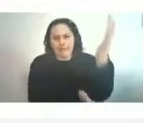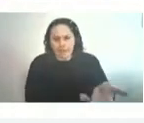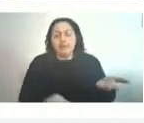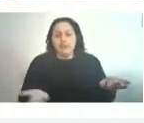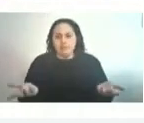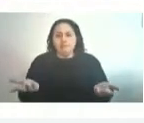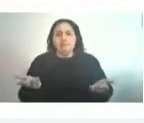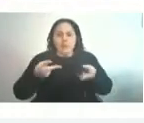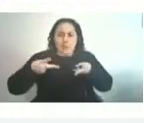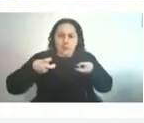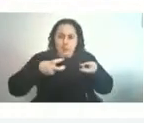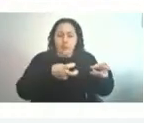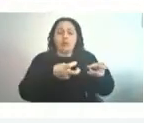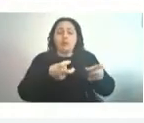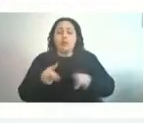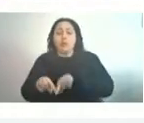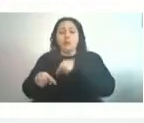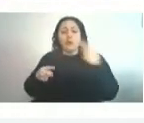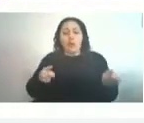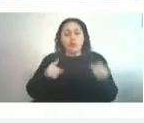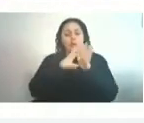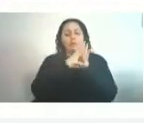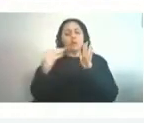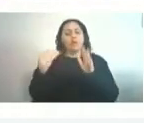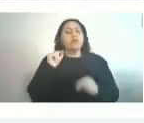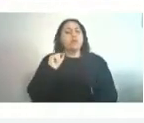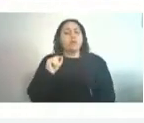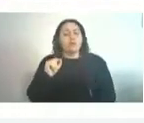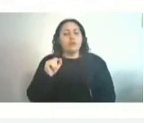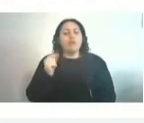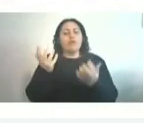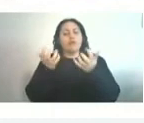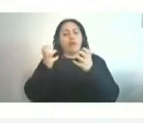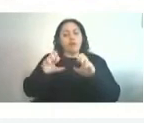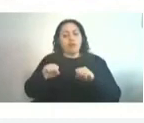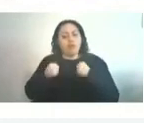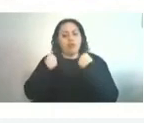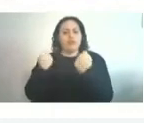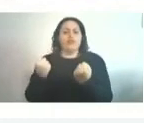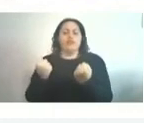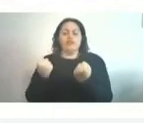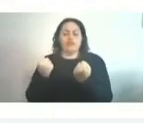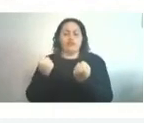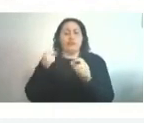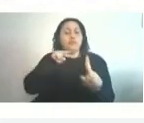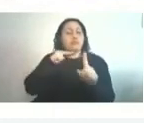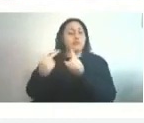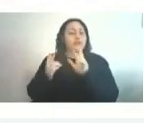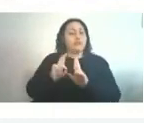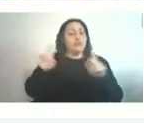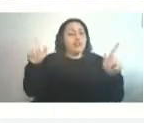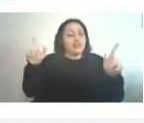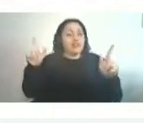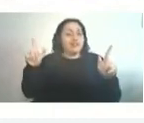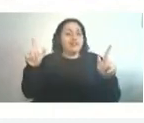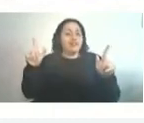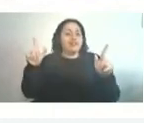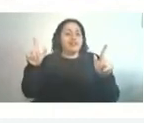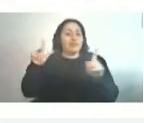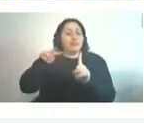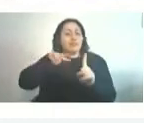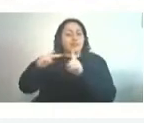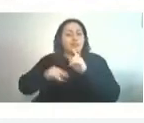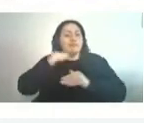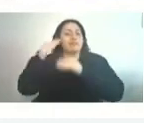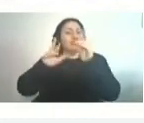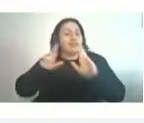que, ao contrário, né, procuram defender isto com uma outra visão de progresso, uma outra visão de